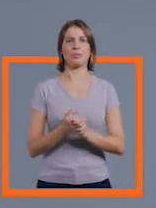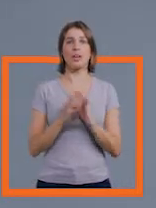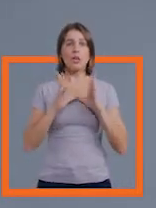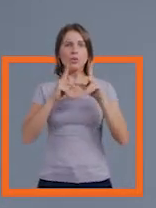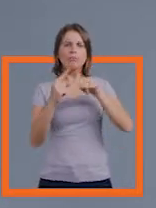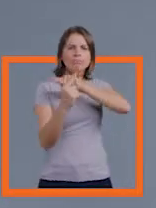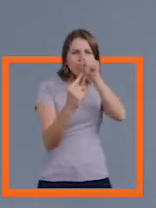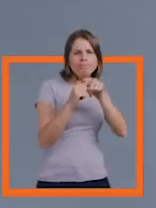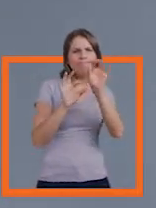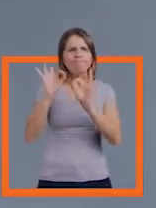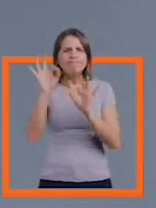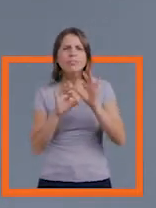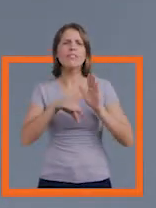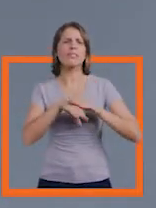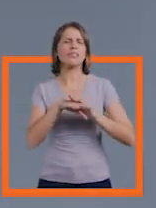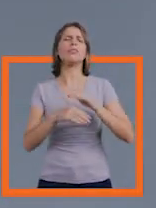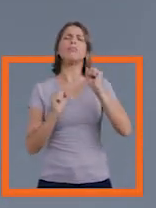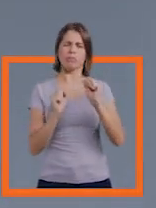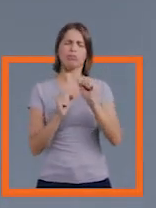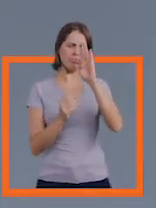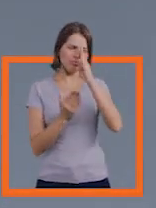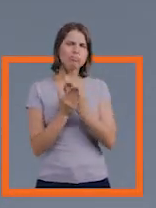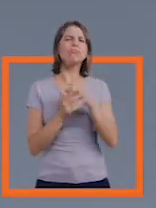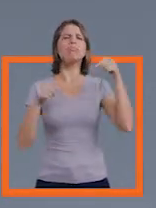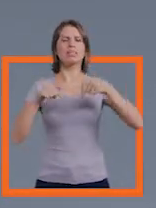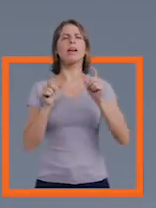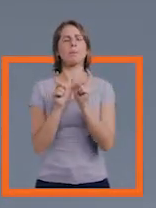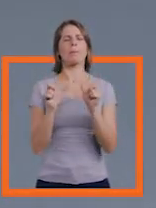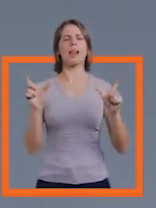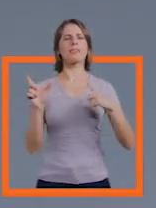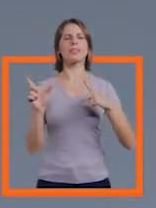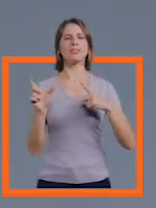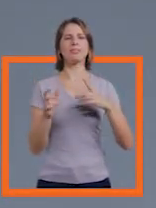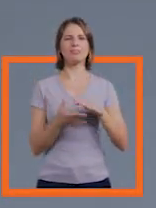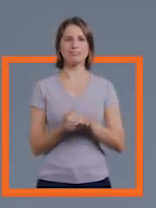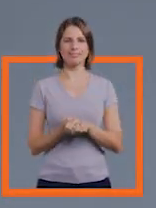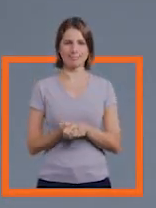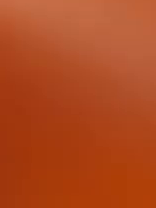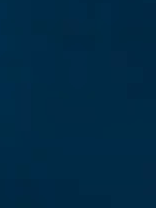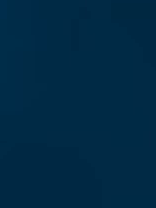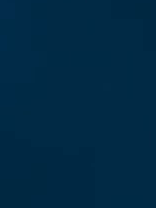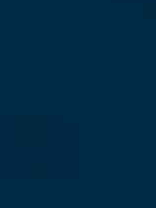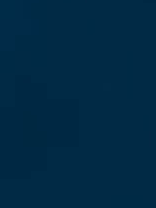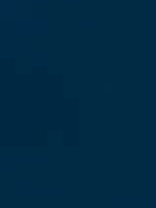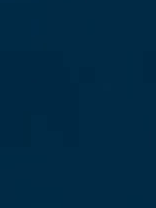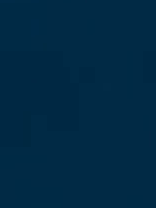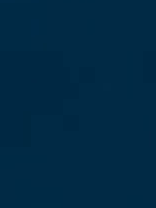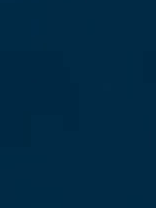professores. Está tudo planejado e nós vamos fazer. Pode confiar, aqui tem palavra.